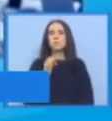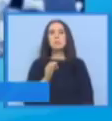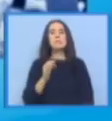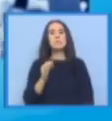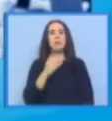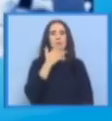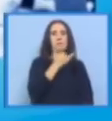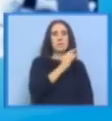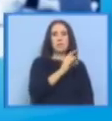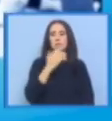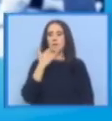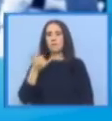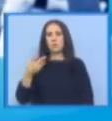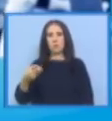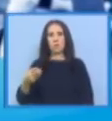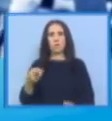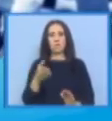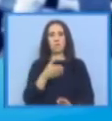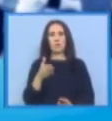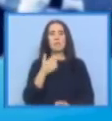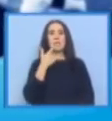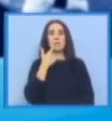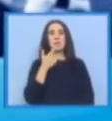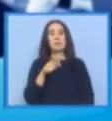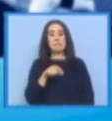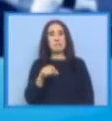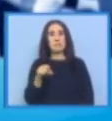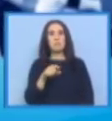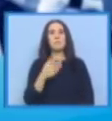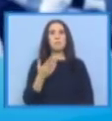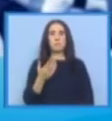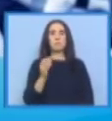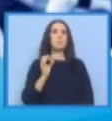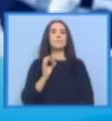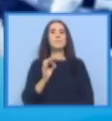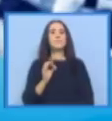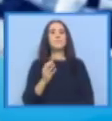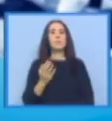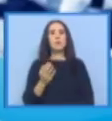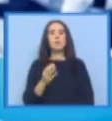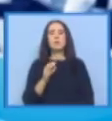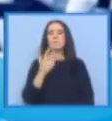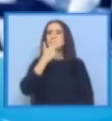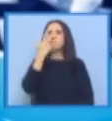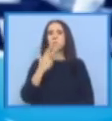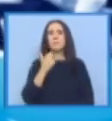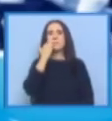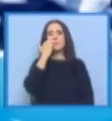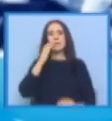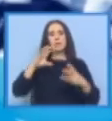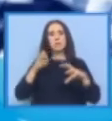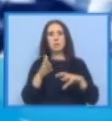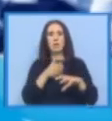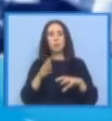os 26 e os 29, ou seja, aqueles a que apanharam, no fundo, totalmente a crise na altura